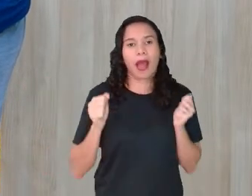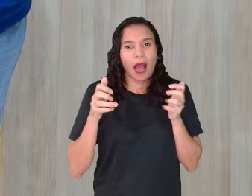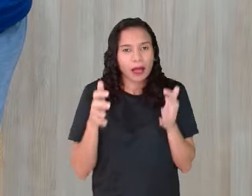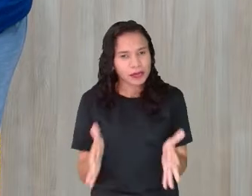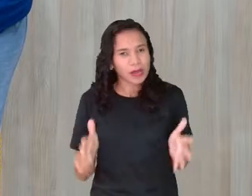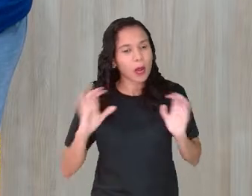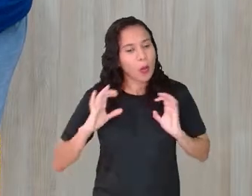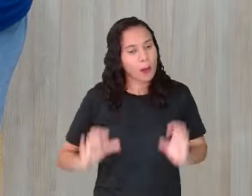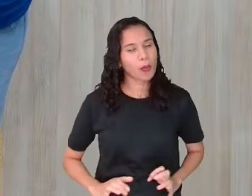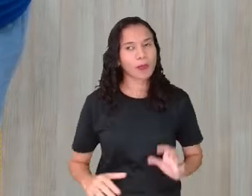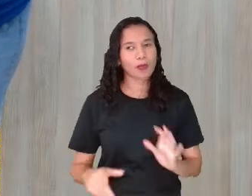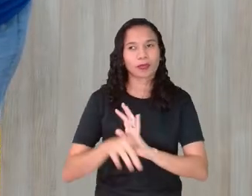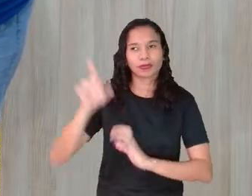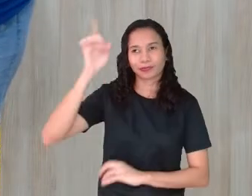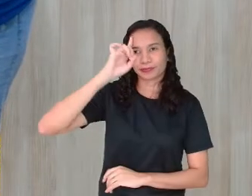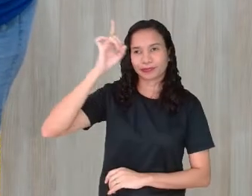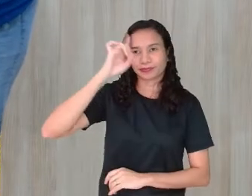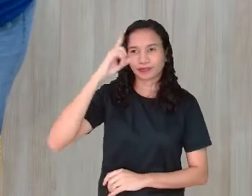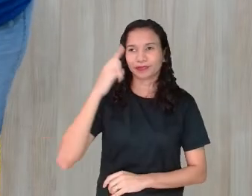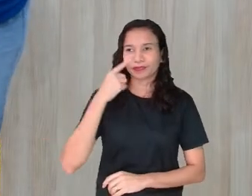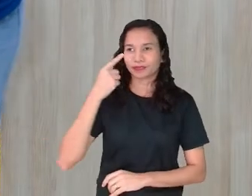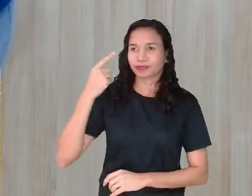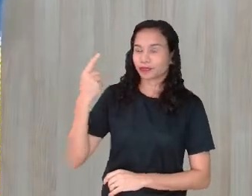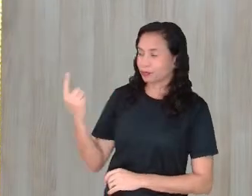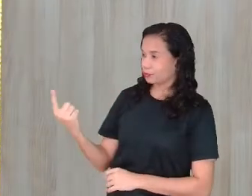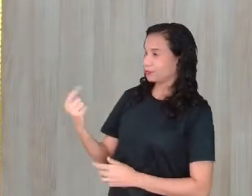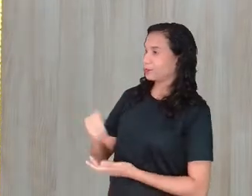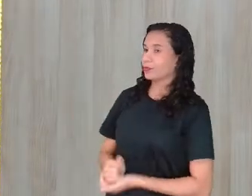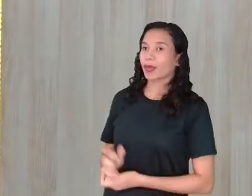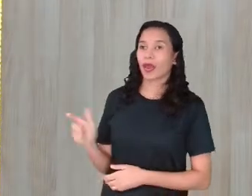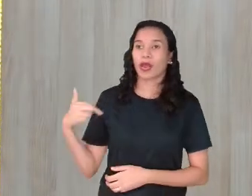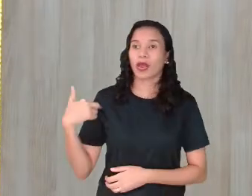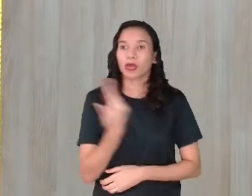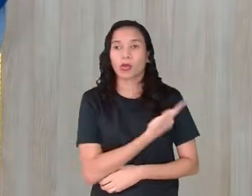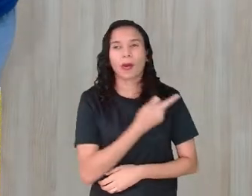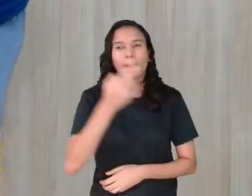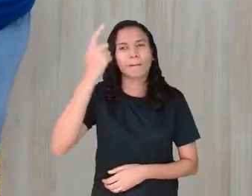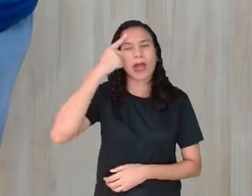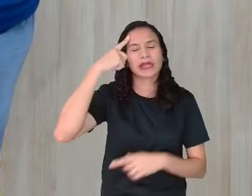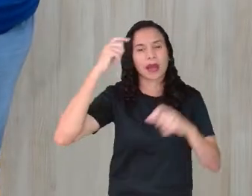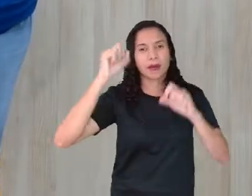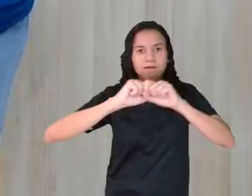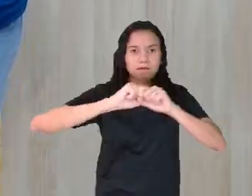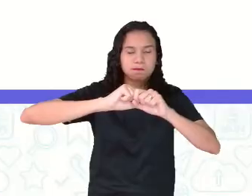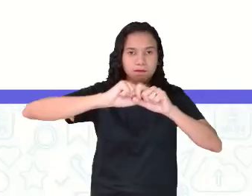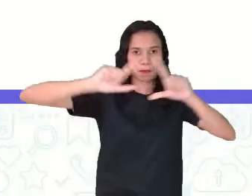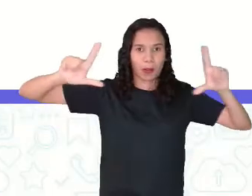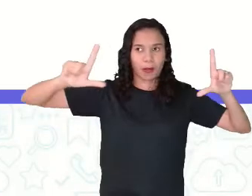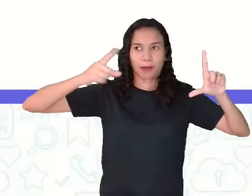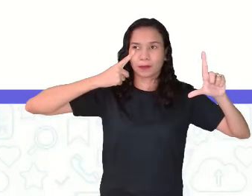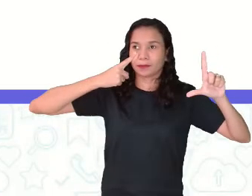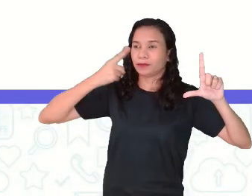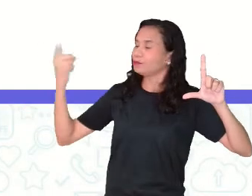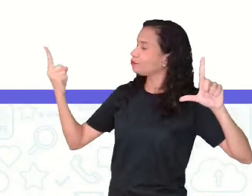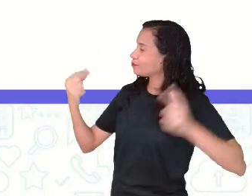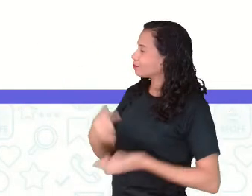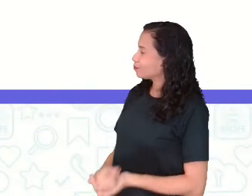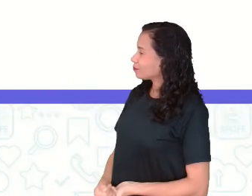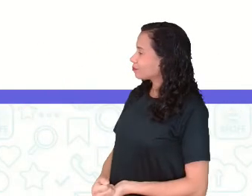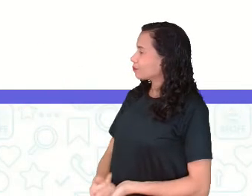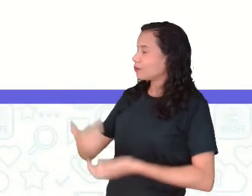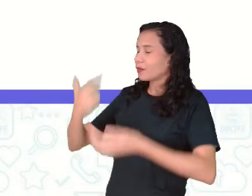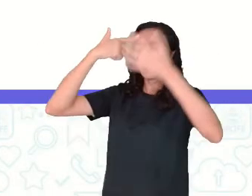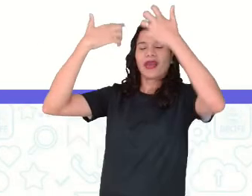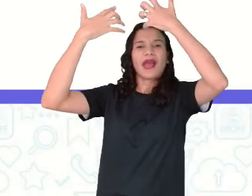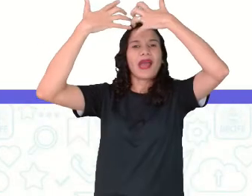né, no dia a dia. Então, vamos pensar aqui um pouquinho. Joga aí na tela, Billy, por gentileza. Vamos dar uma